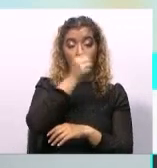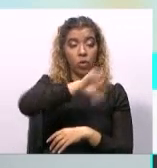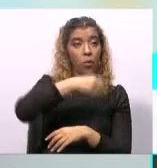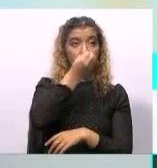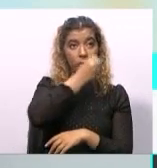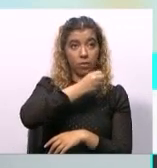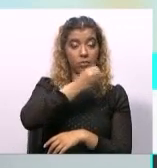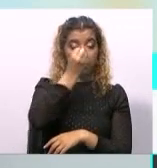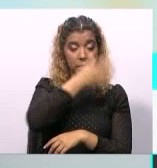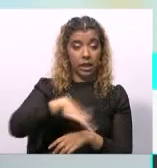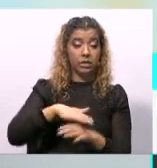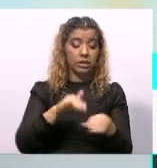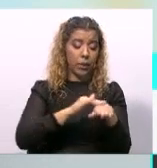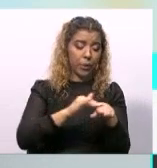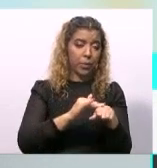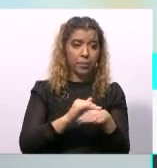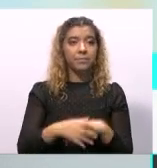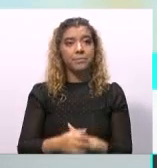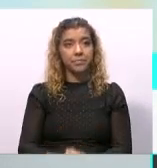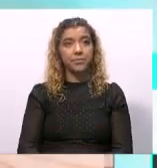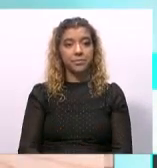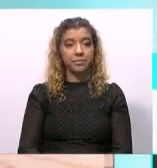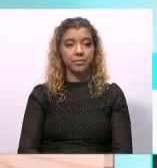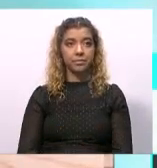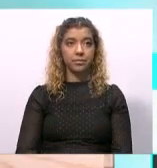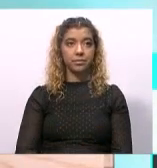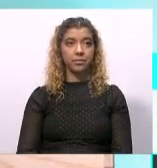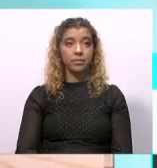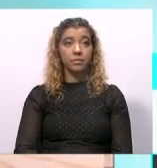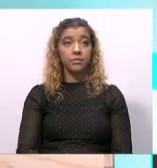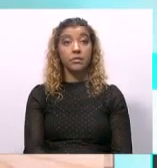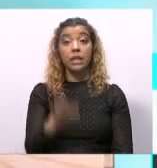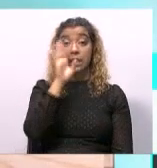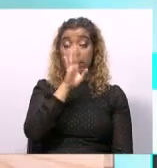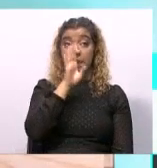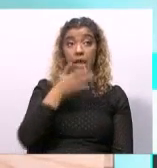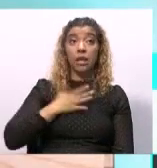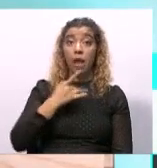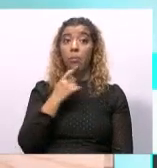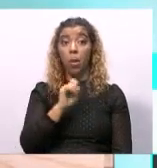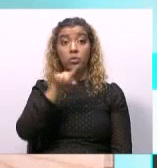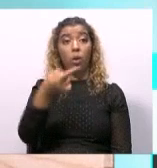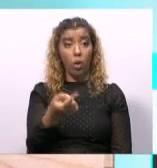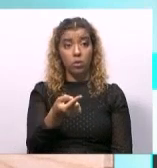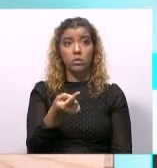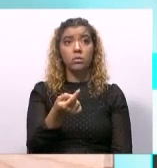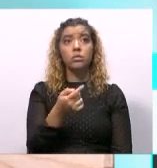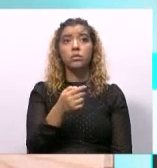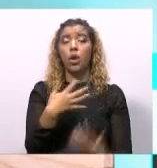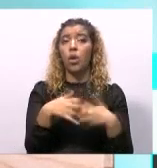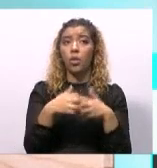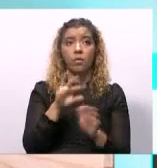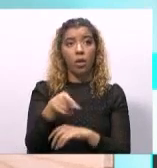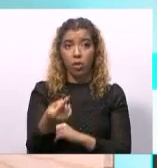e aplicar também na zona específica. Sim. Muito bem. Se quiser colocar aqui mais alguma questão, esclarecer mais alguma dúvida,